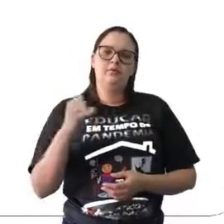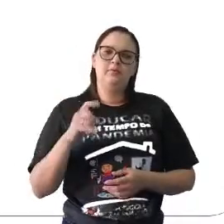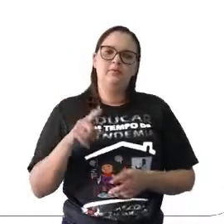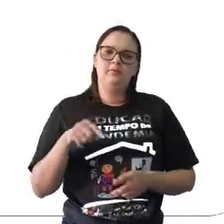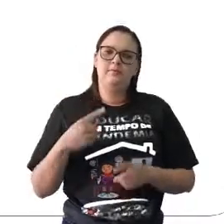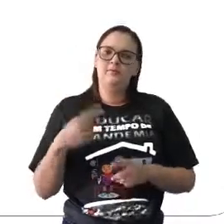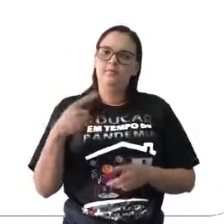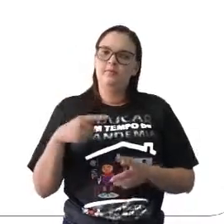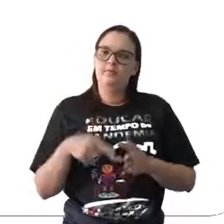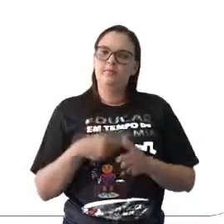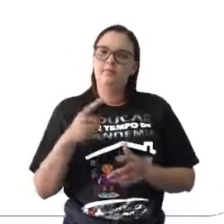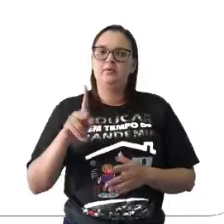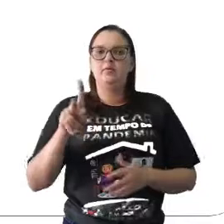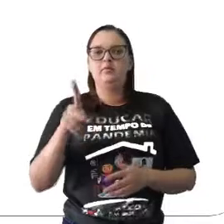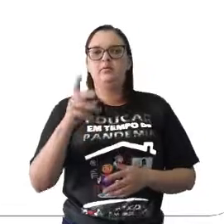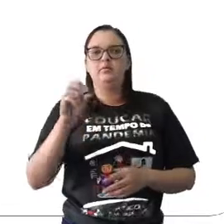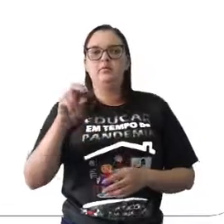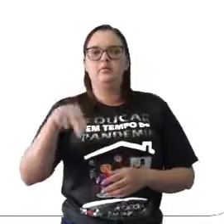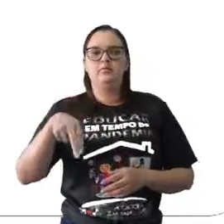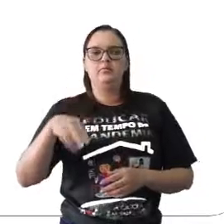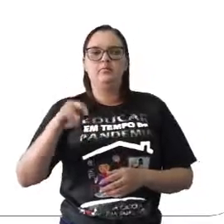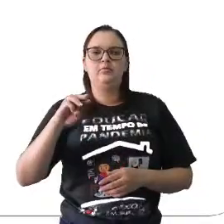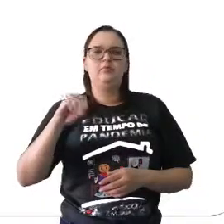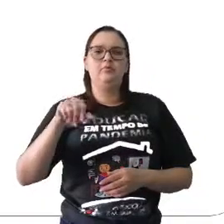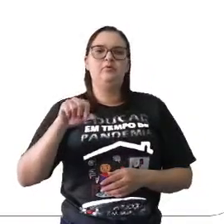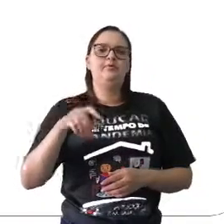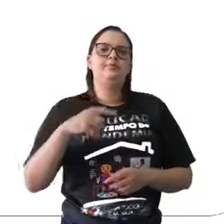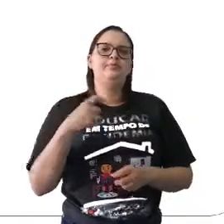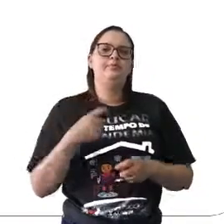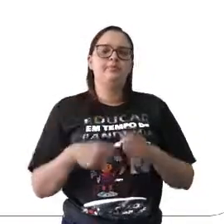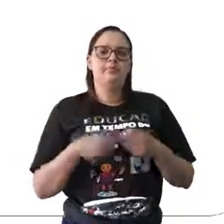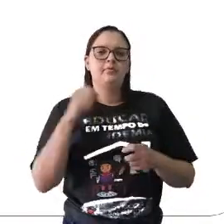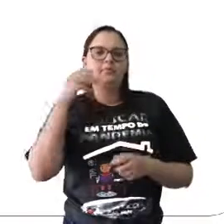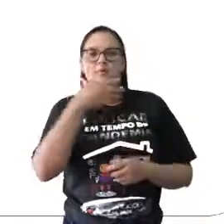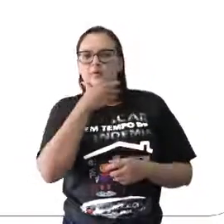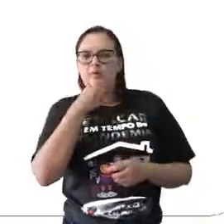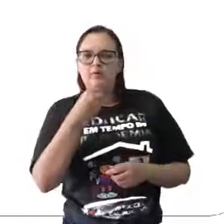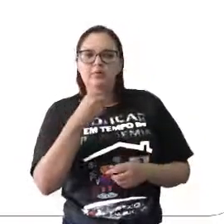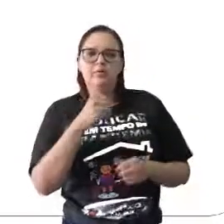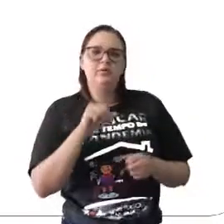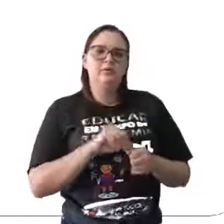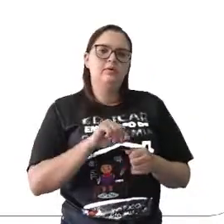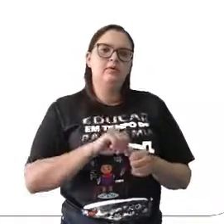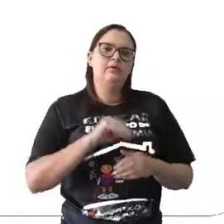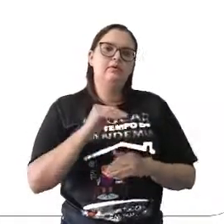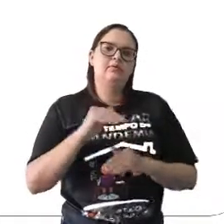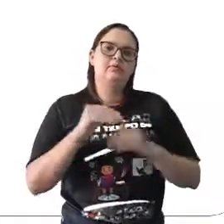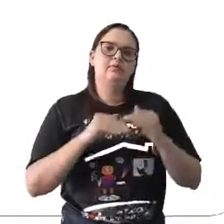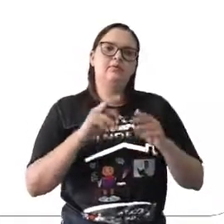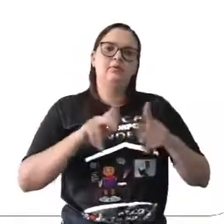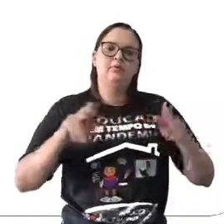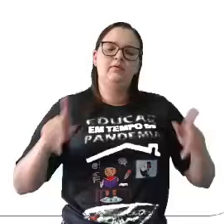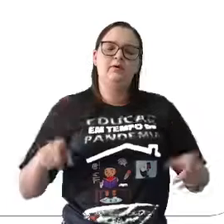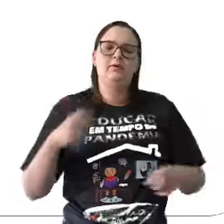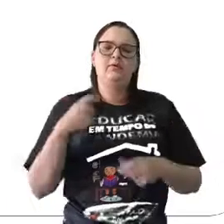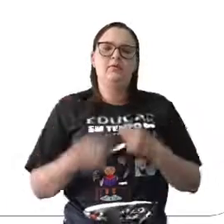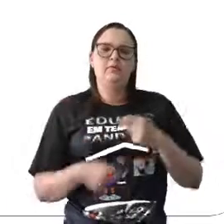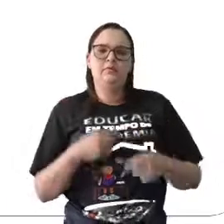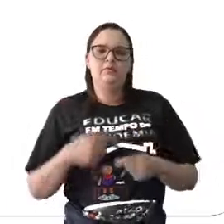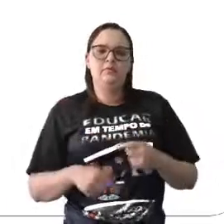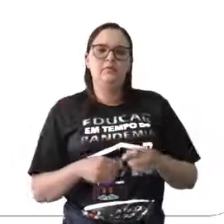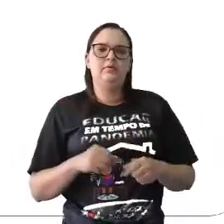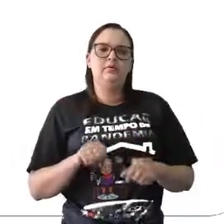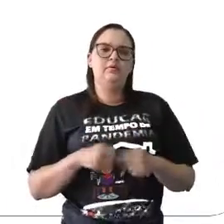diferencial sexual, produção de espermatozoide, desenvolvimento dos músculos e promoção da libido. Esse